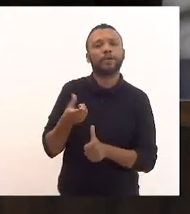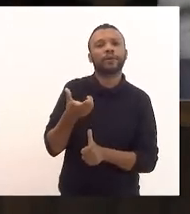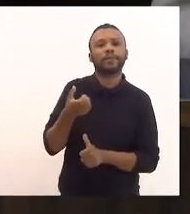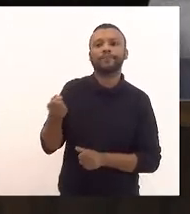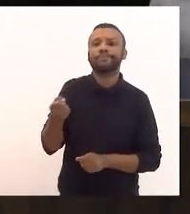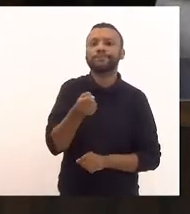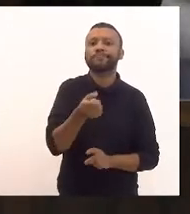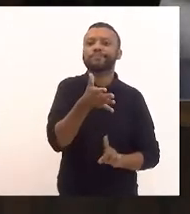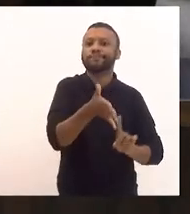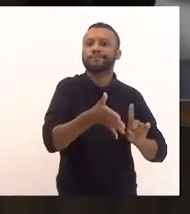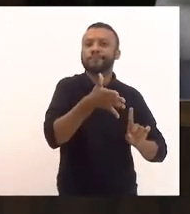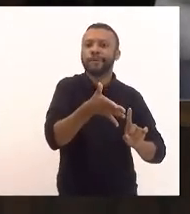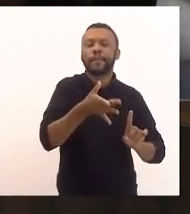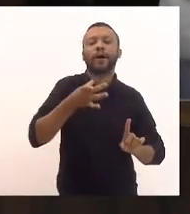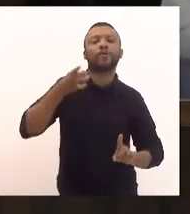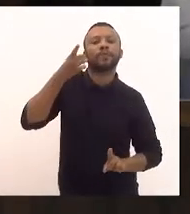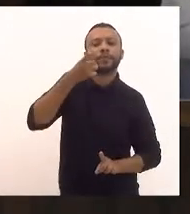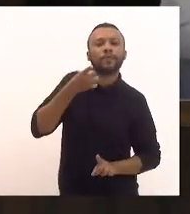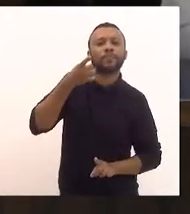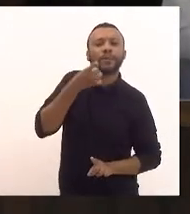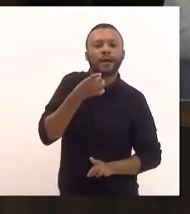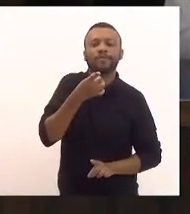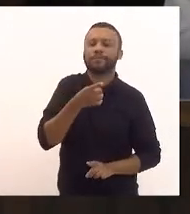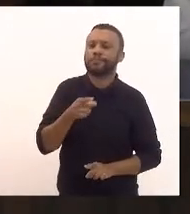para os seus parlamentares e